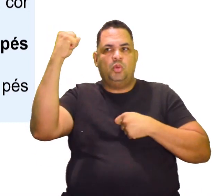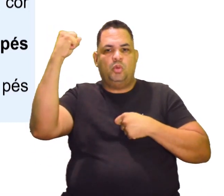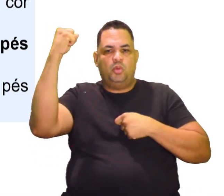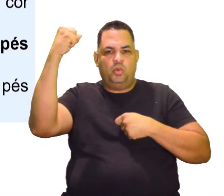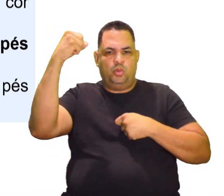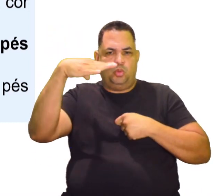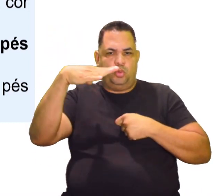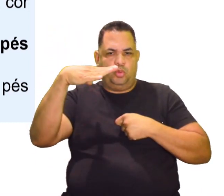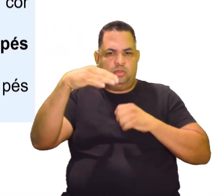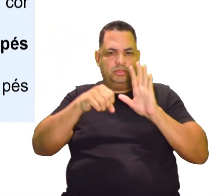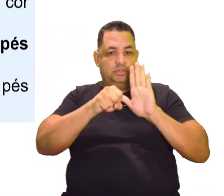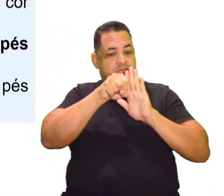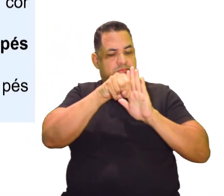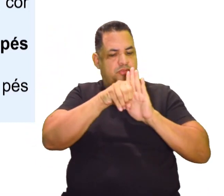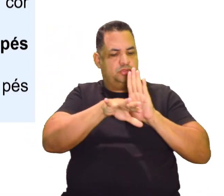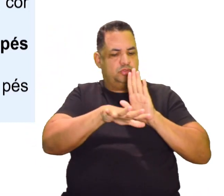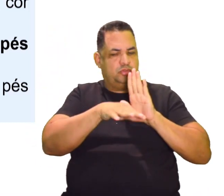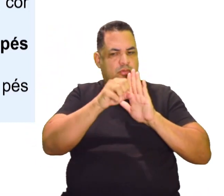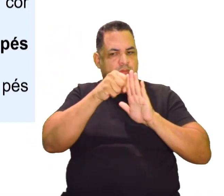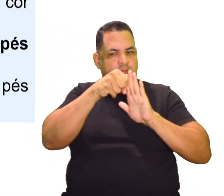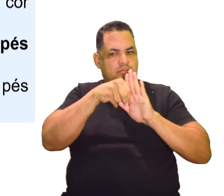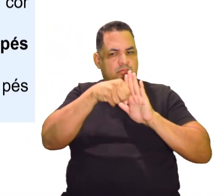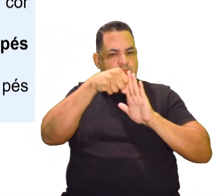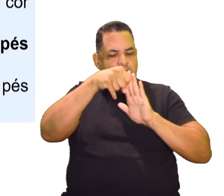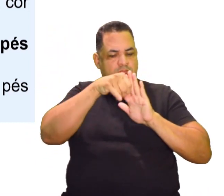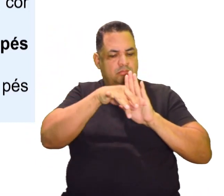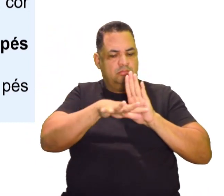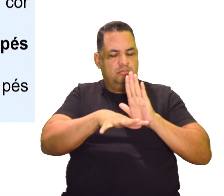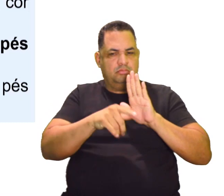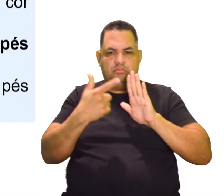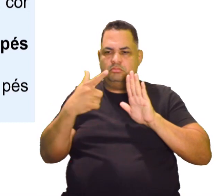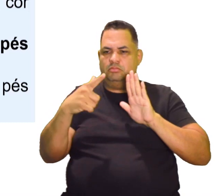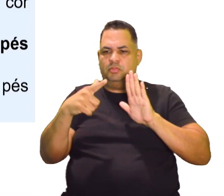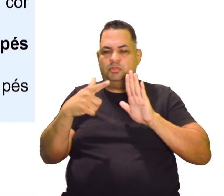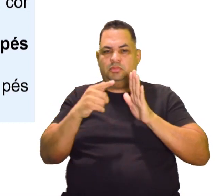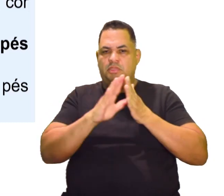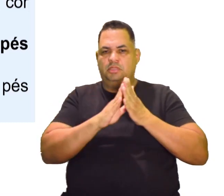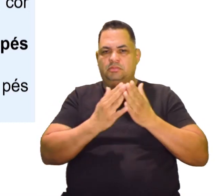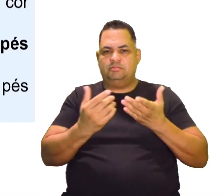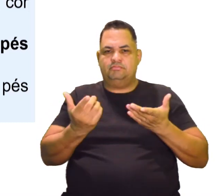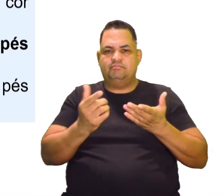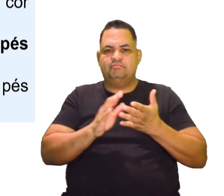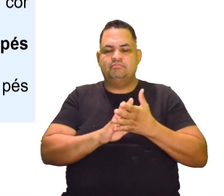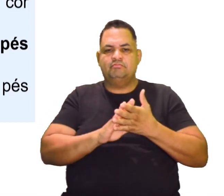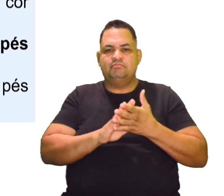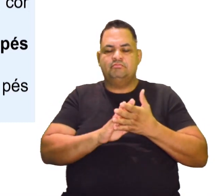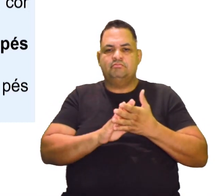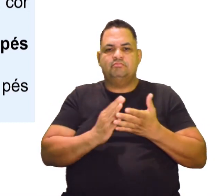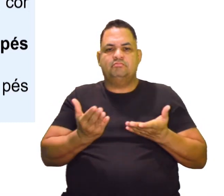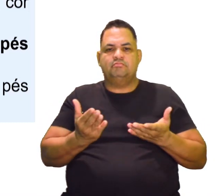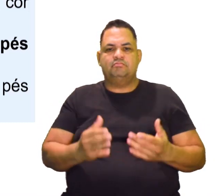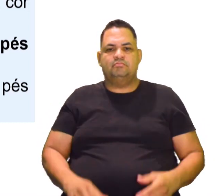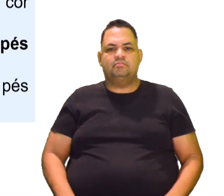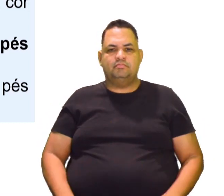e sombra, né? Até porque não utilizam a perspectiva, a imagem em plano, né?